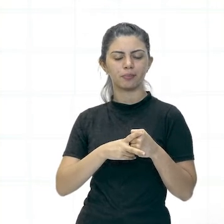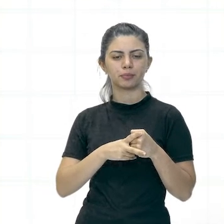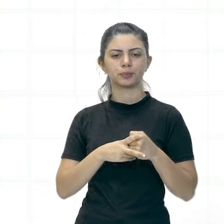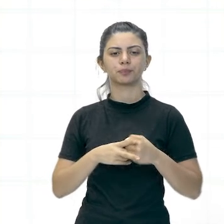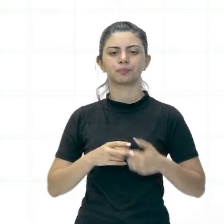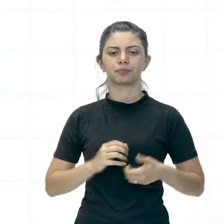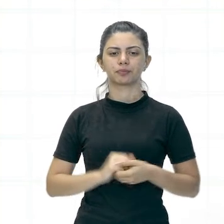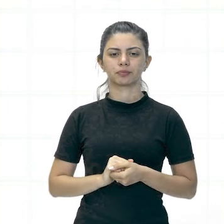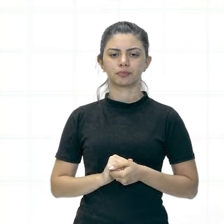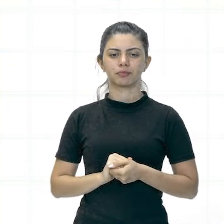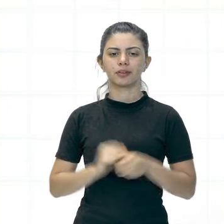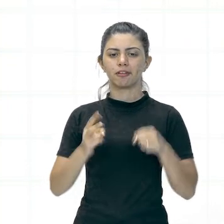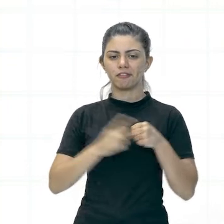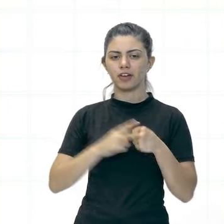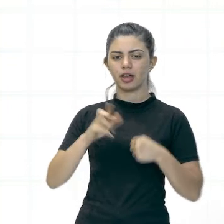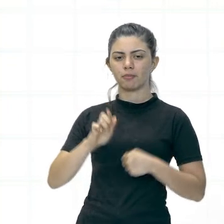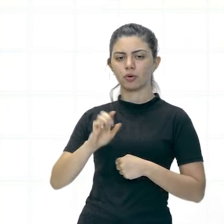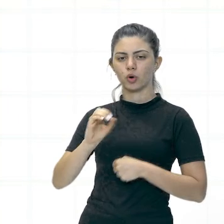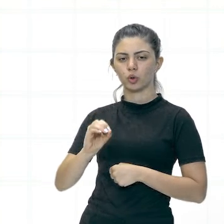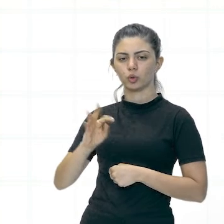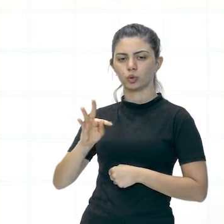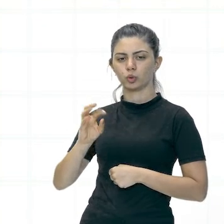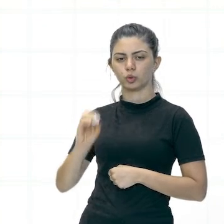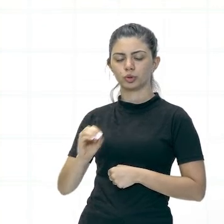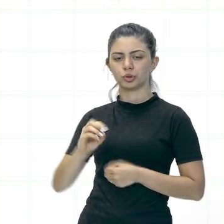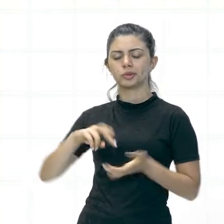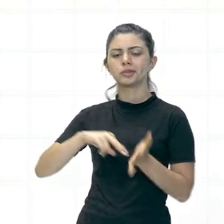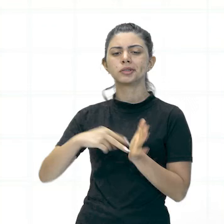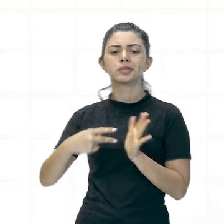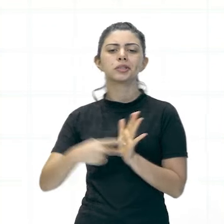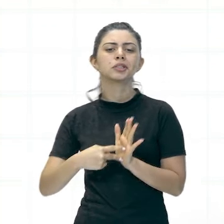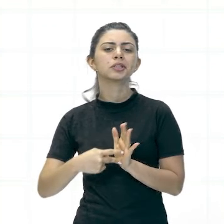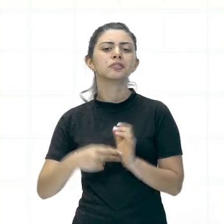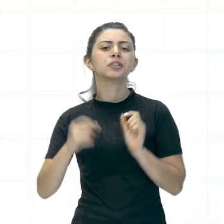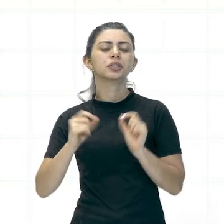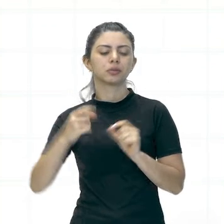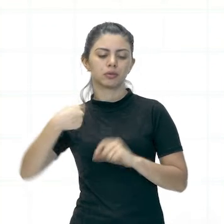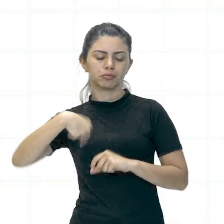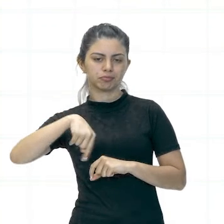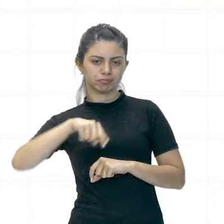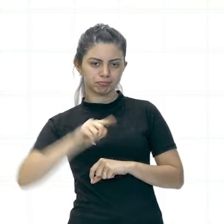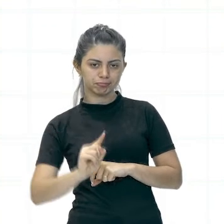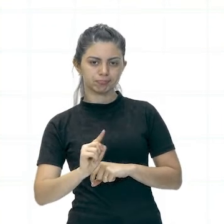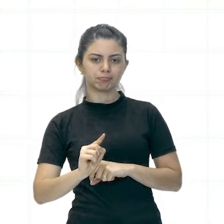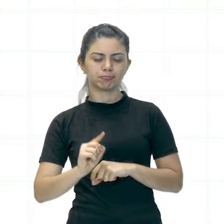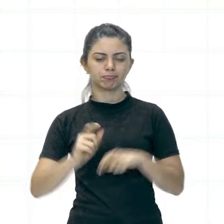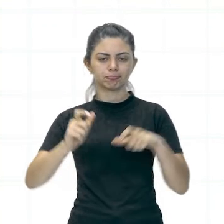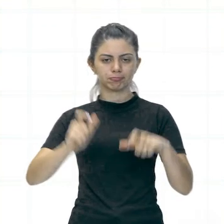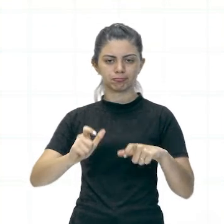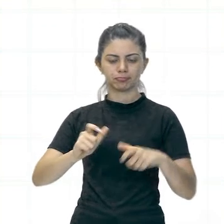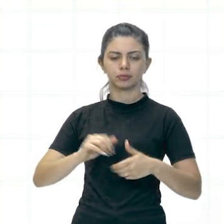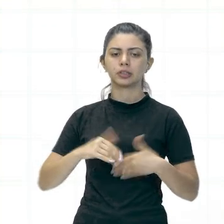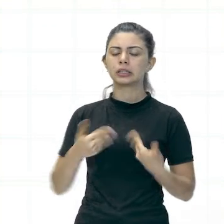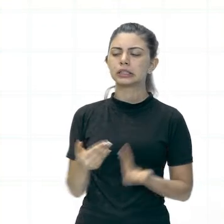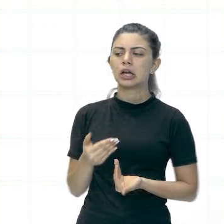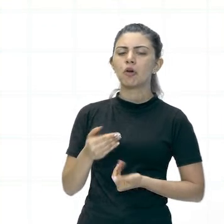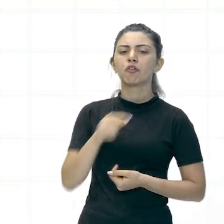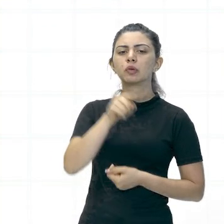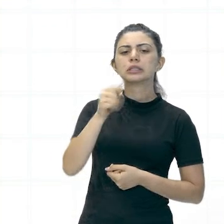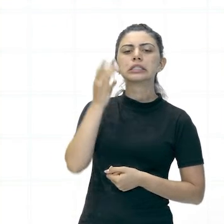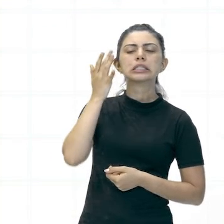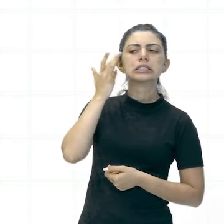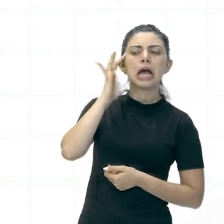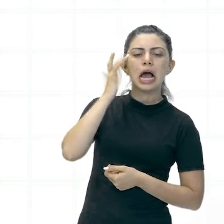o verbo go to, que significa ir para. Então, qual deles vocês acham que é o